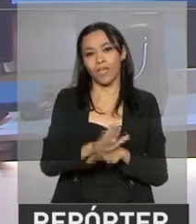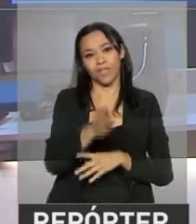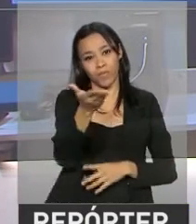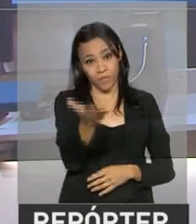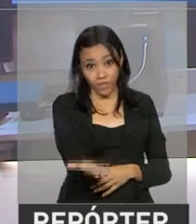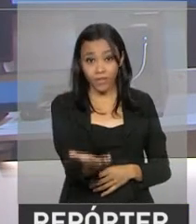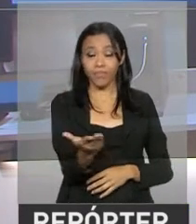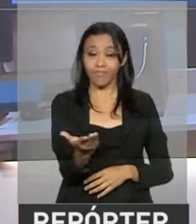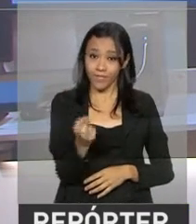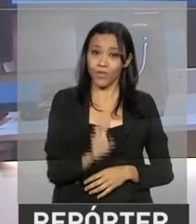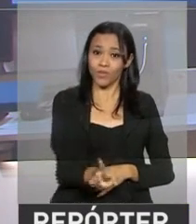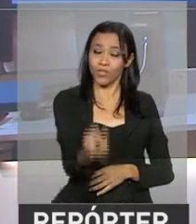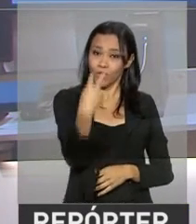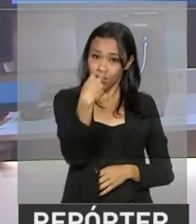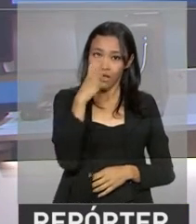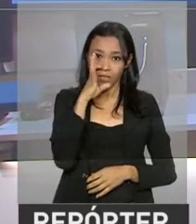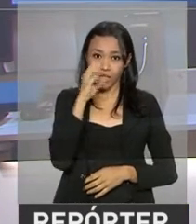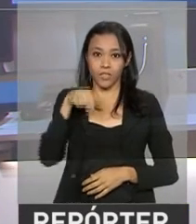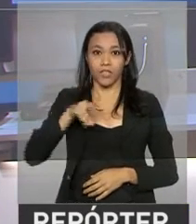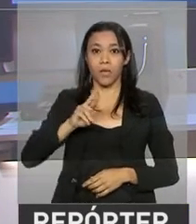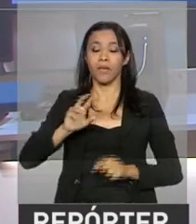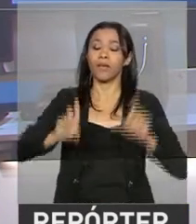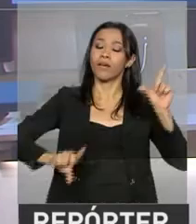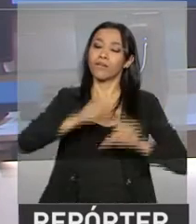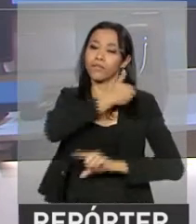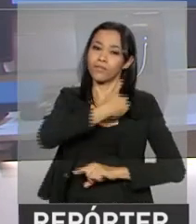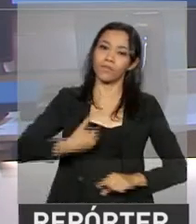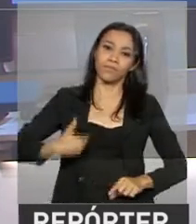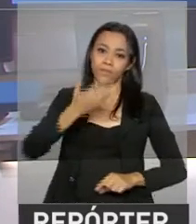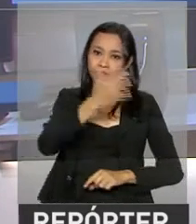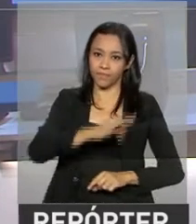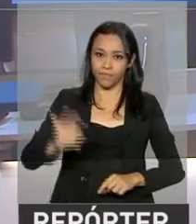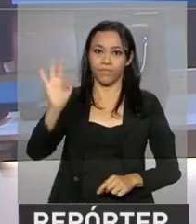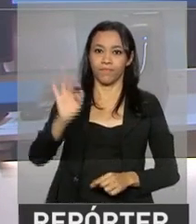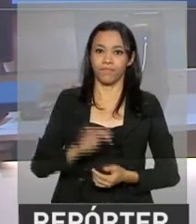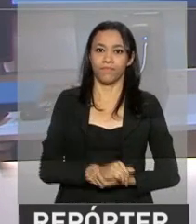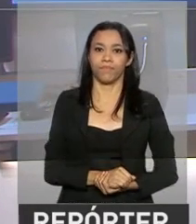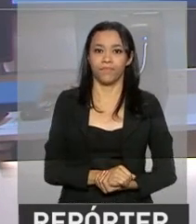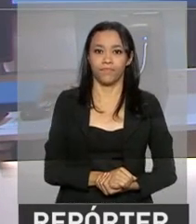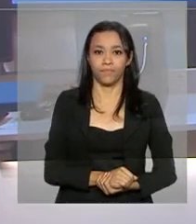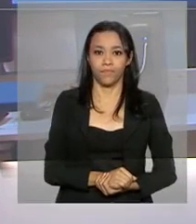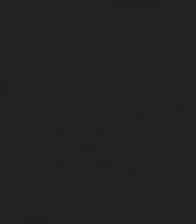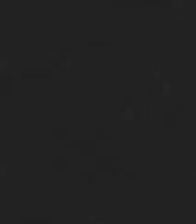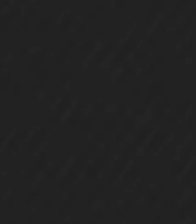boa tarde para você e continue com a gente aqui na NBR, a TV do Governo Federal.